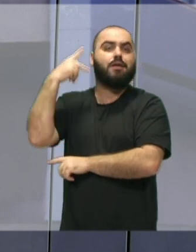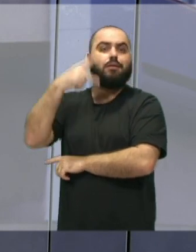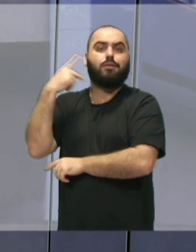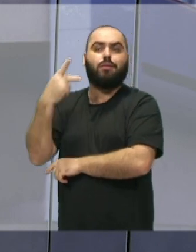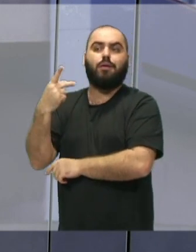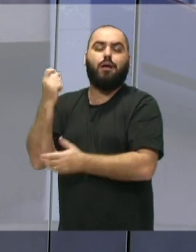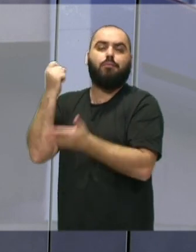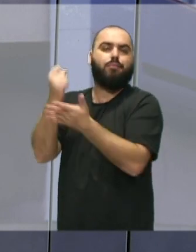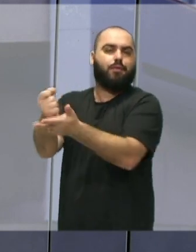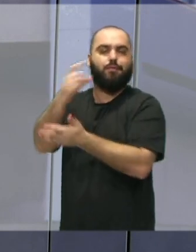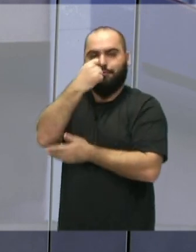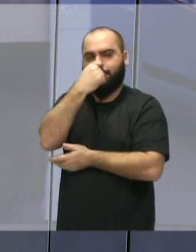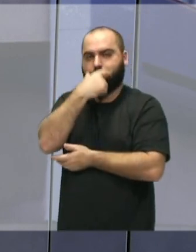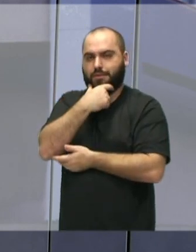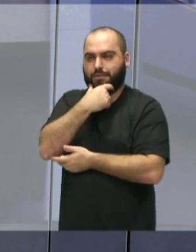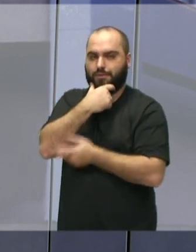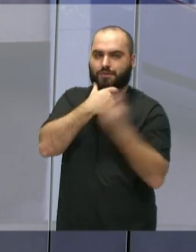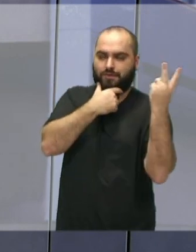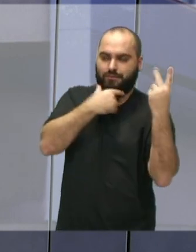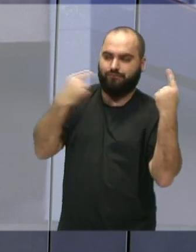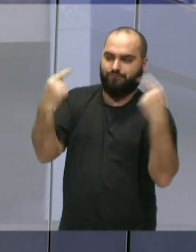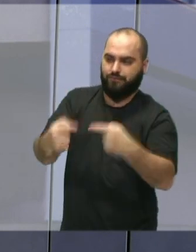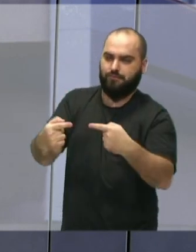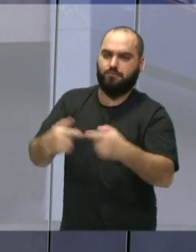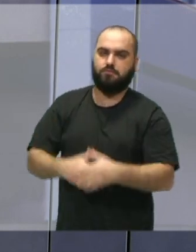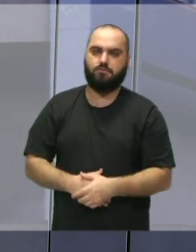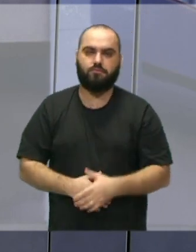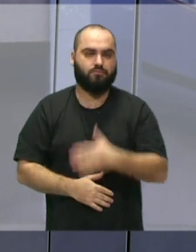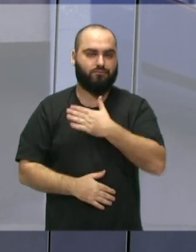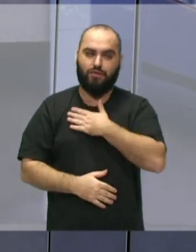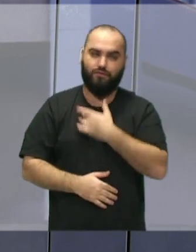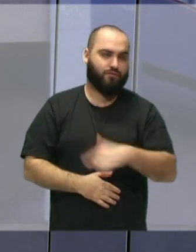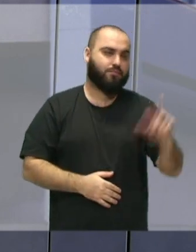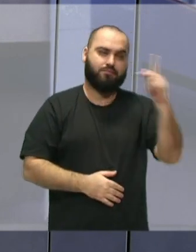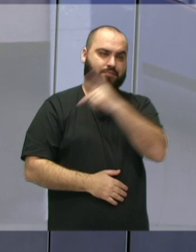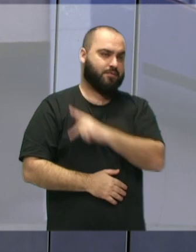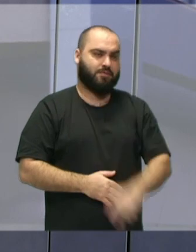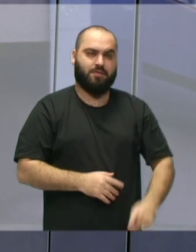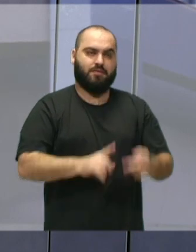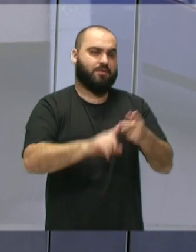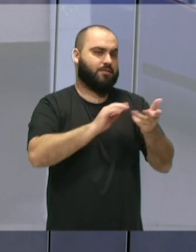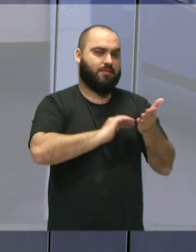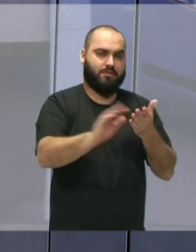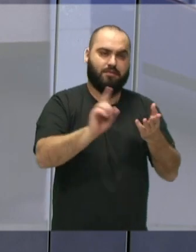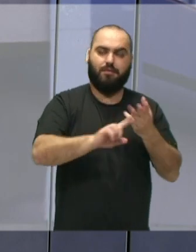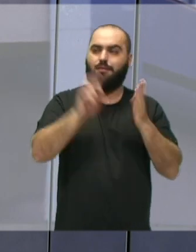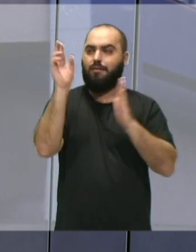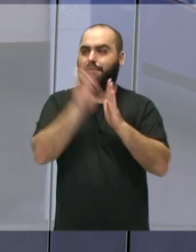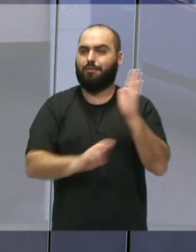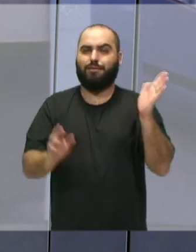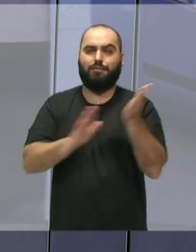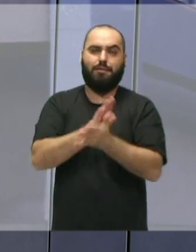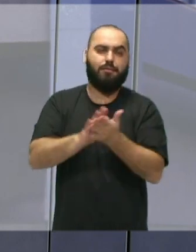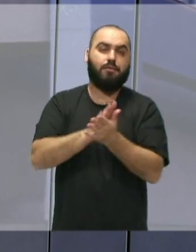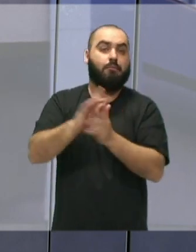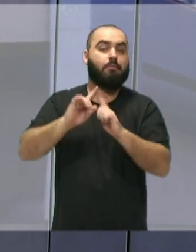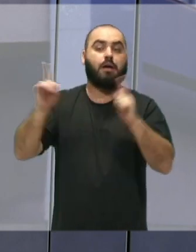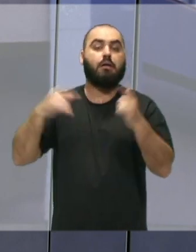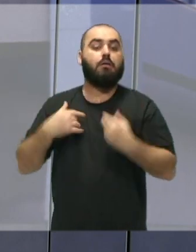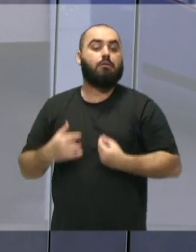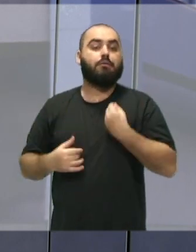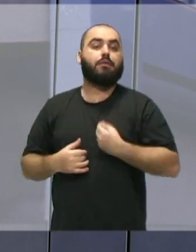oposição. Eu que consegui isso tudo, mas eu não fui a presidente, eu não fui a secretária, eu não fui relator, não fui nada. Mas eu estava ali e